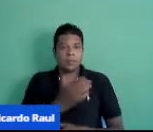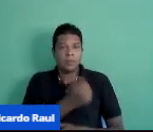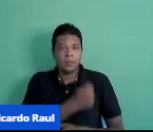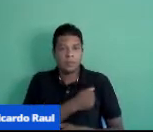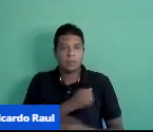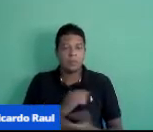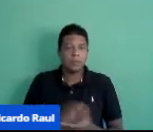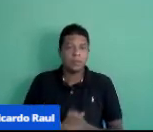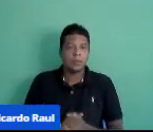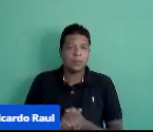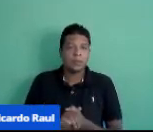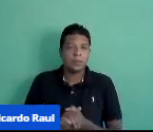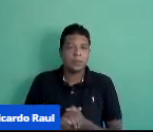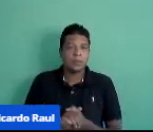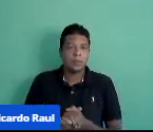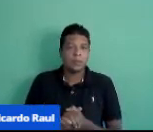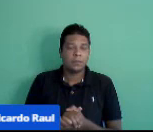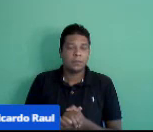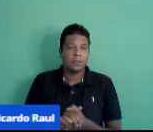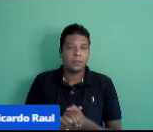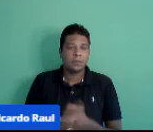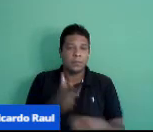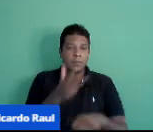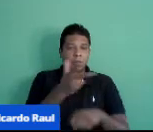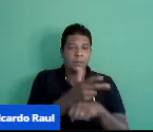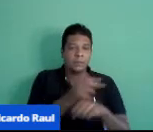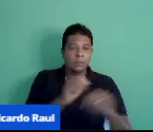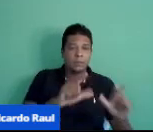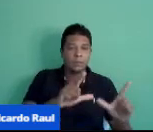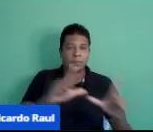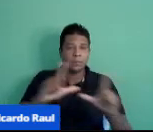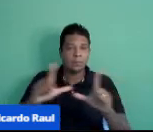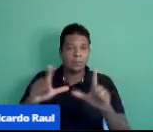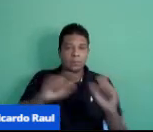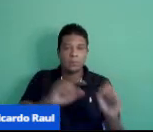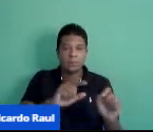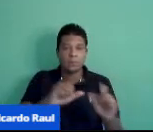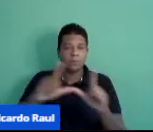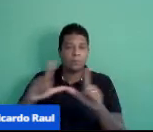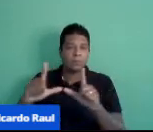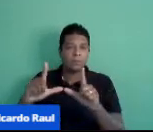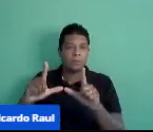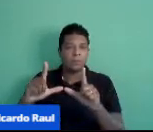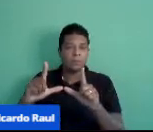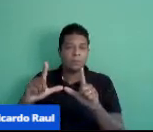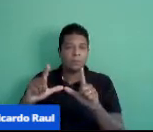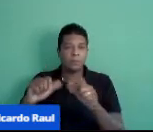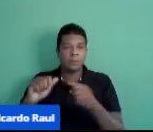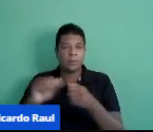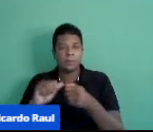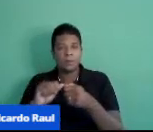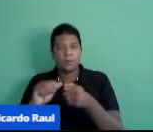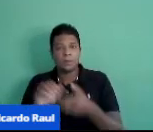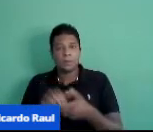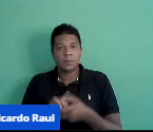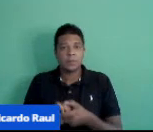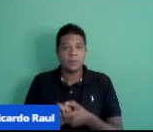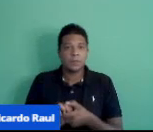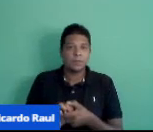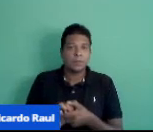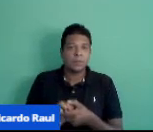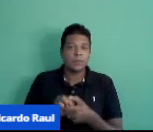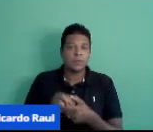grava por slide, então fica mais fácil. Se você errar alguma coisa, você só refaz o slide ali e depois você exporta como